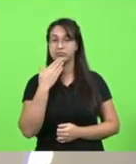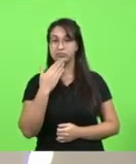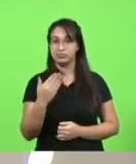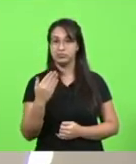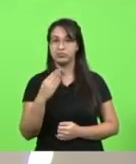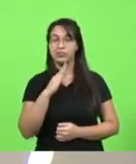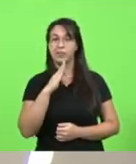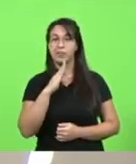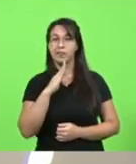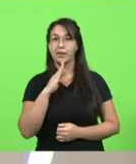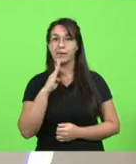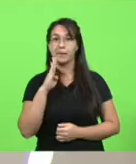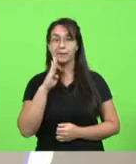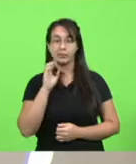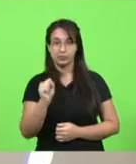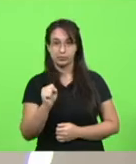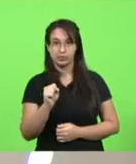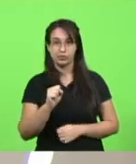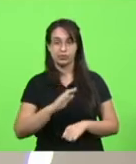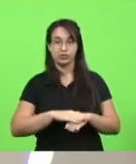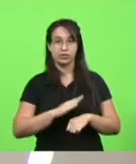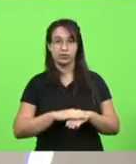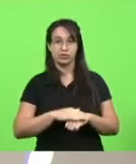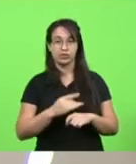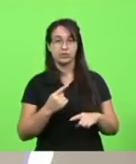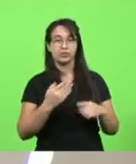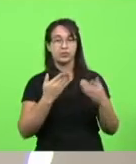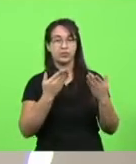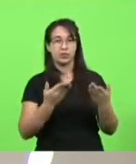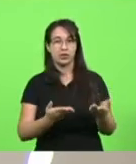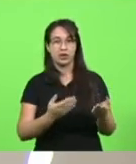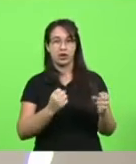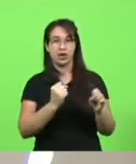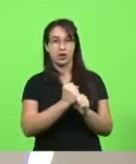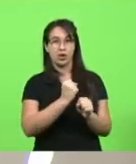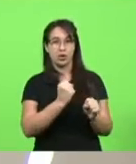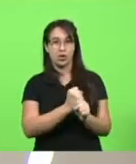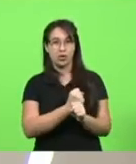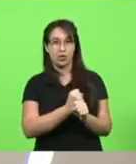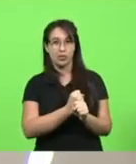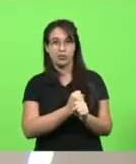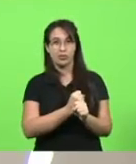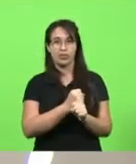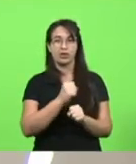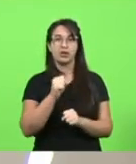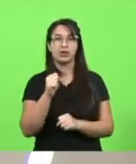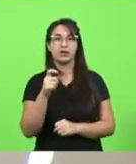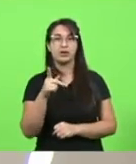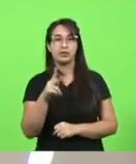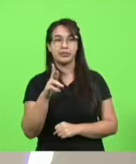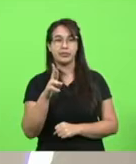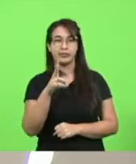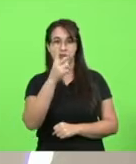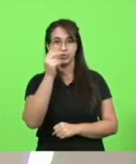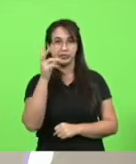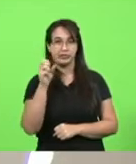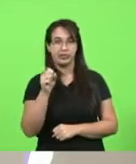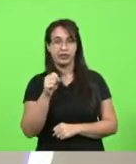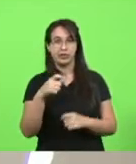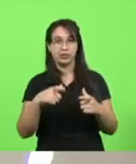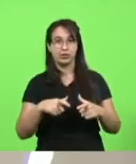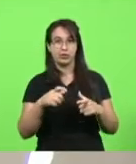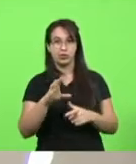secretário de Estado da Educação informações acerca da obra do ginásio da Escola de Educação Básica Prefeito Silvio Santos, município de Ouro, em